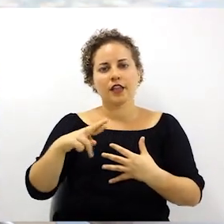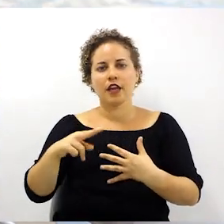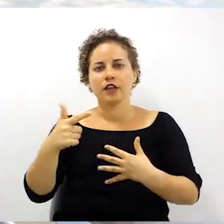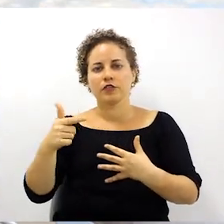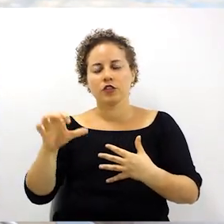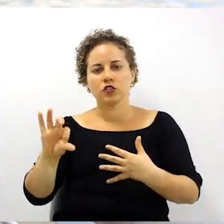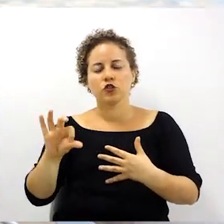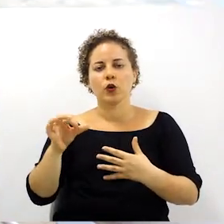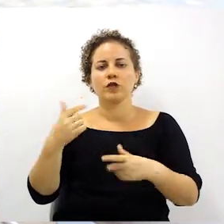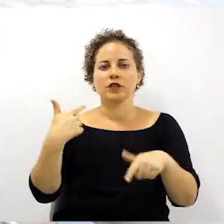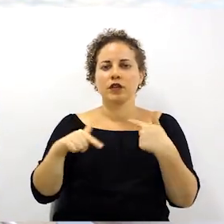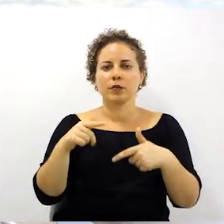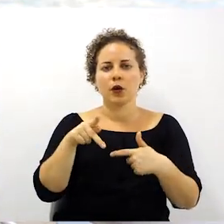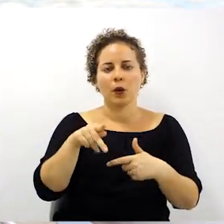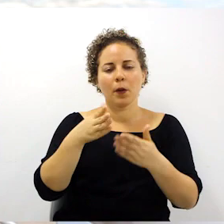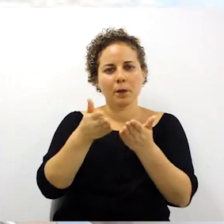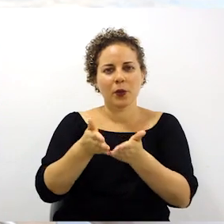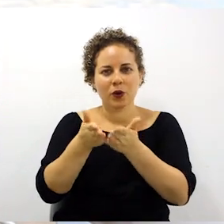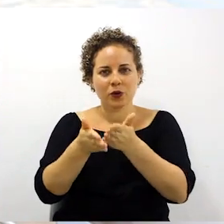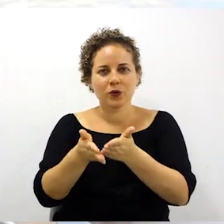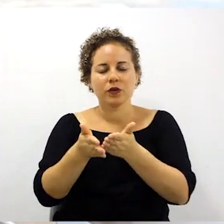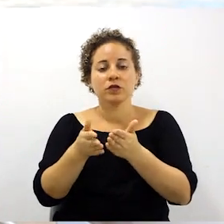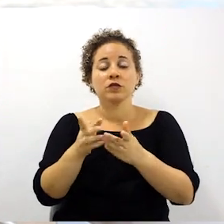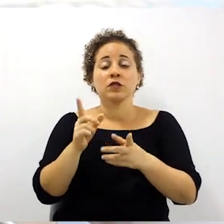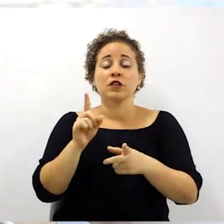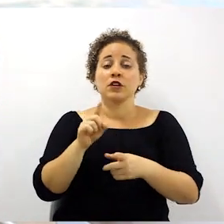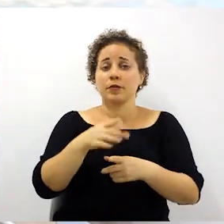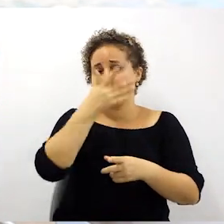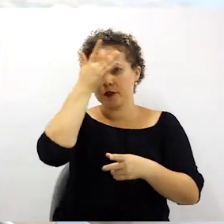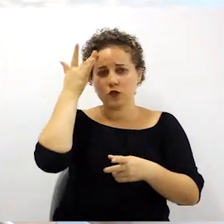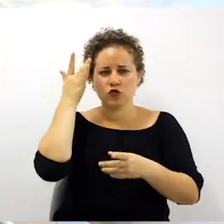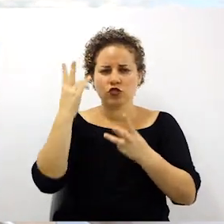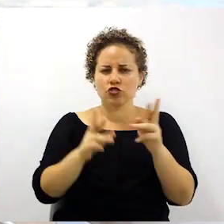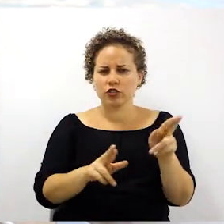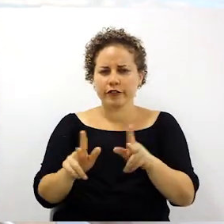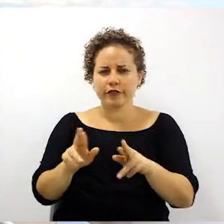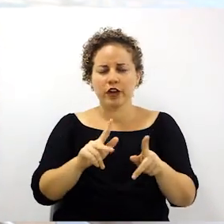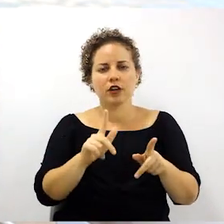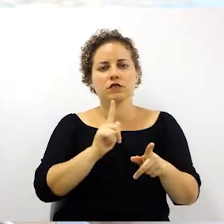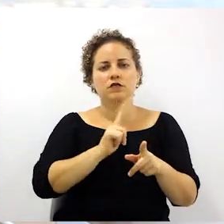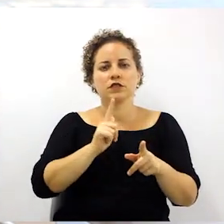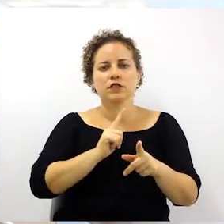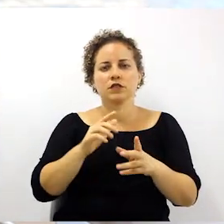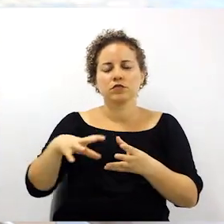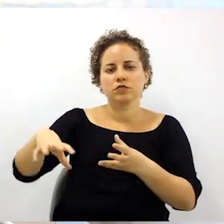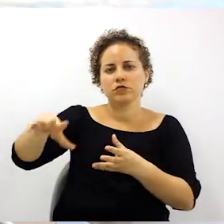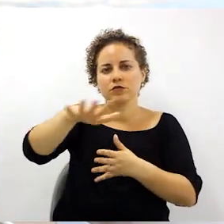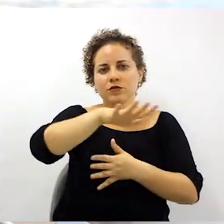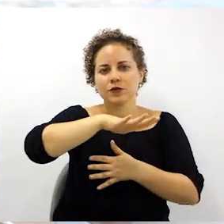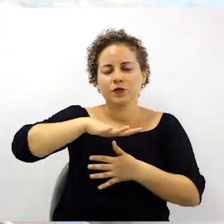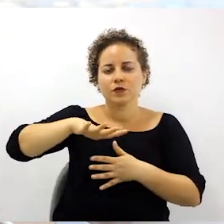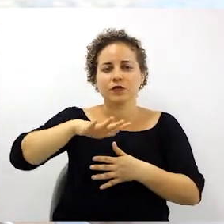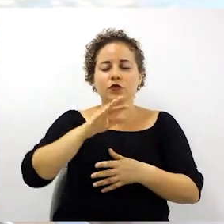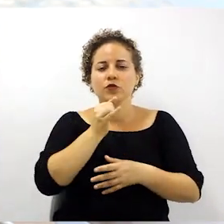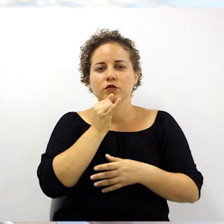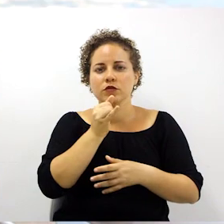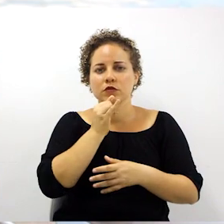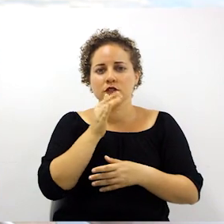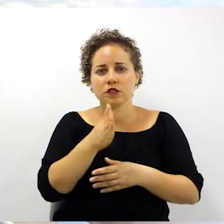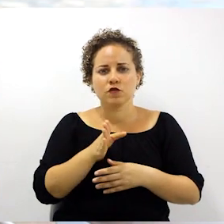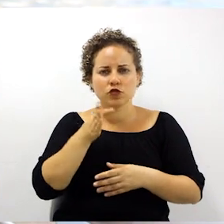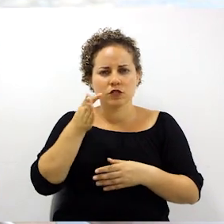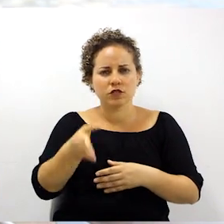o trabalhador portuário na parte de SESTP, você vai ver algumas diferenças relacionadas ao dimensionamento. Por exemplo, se você